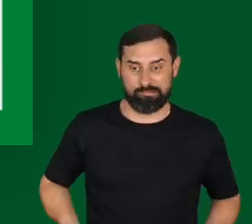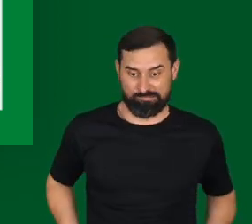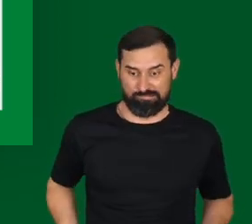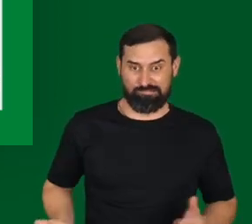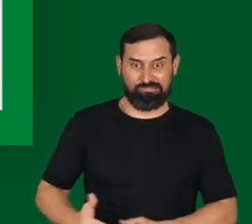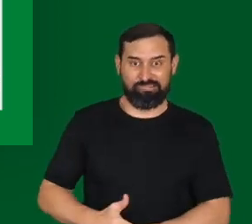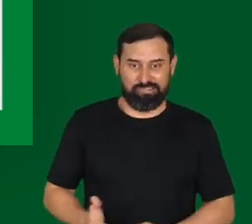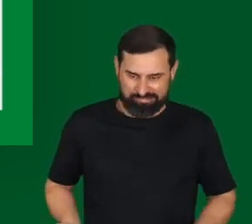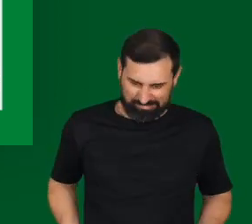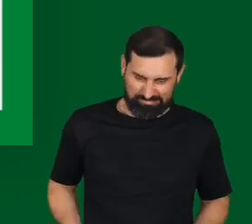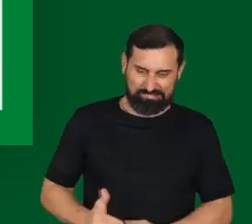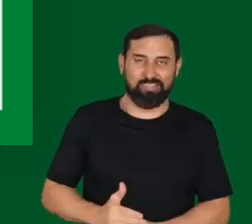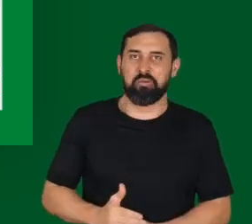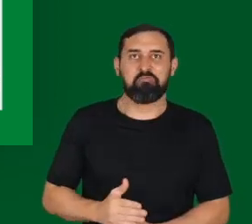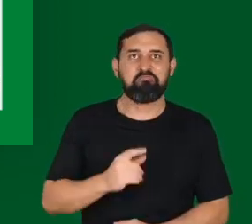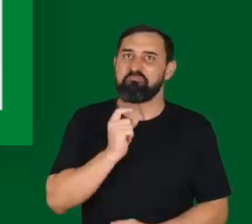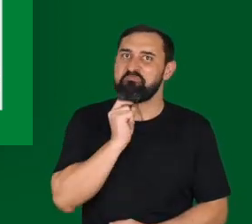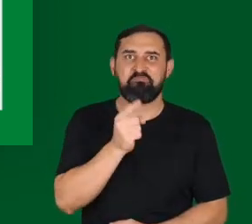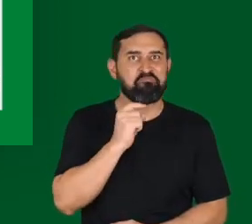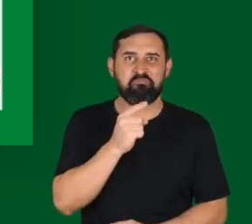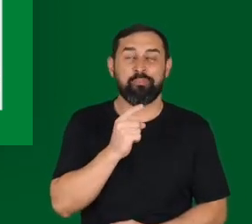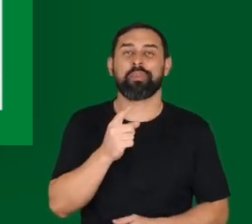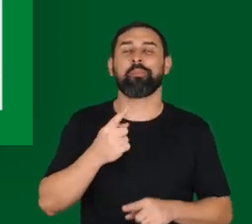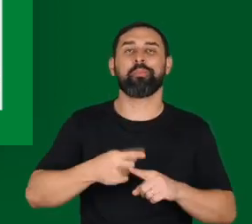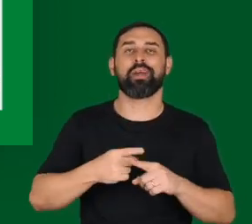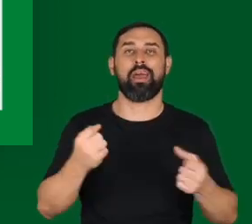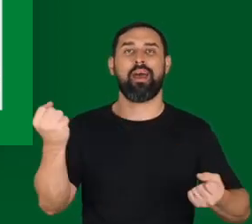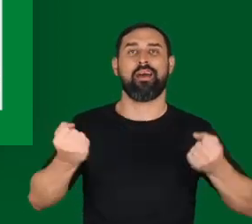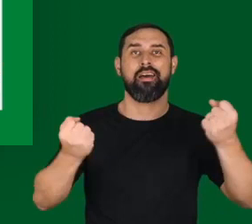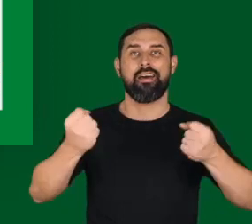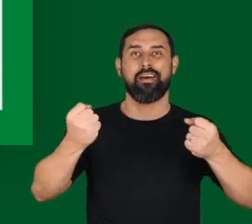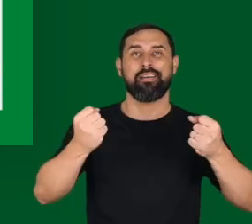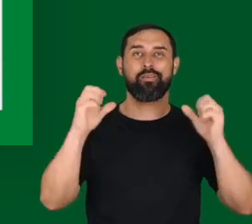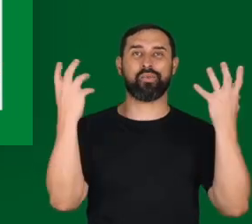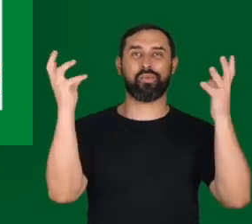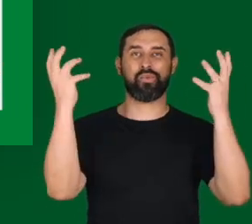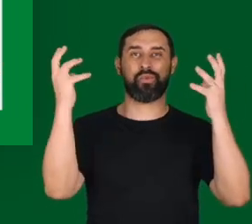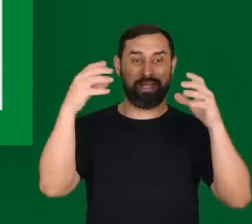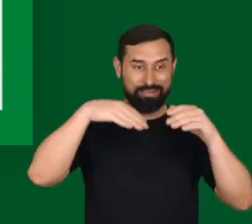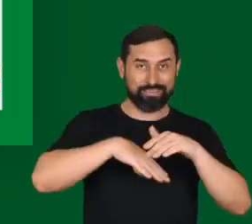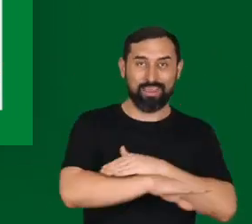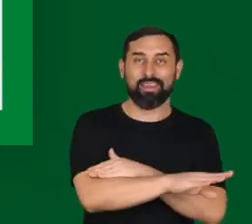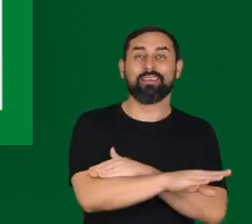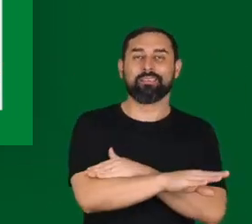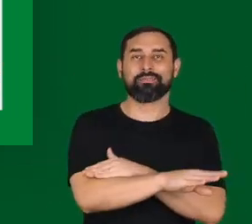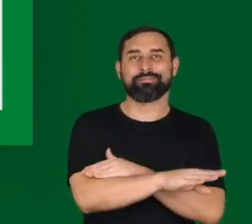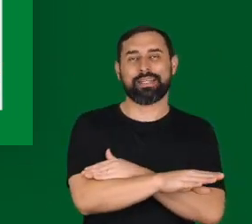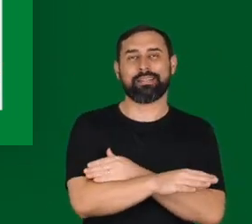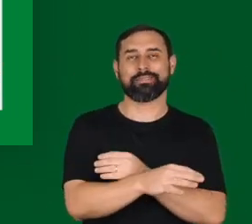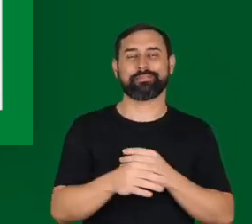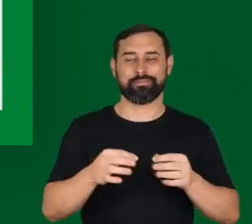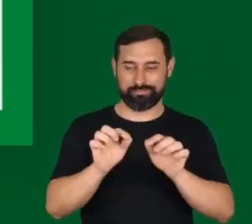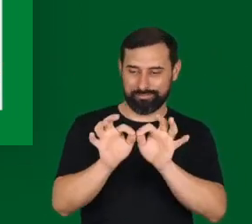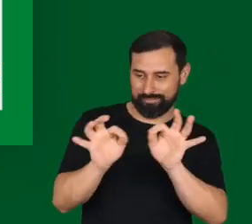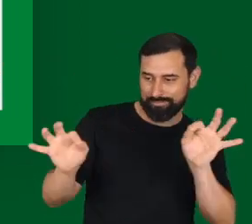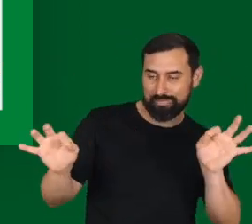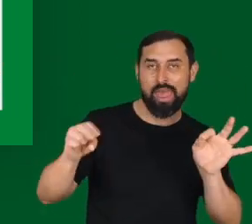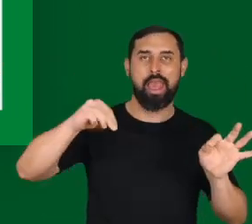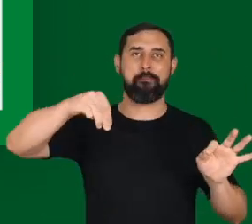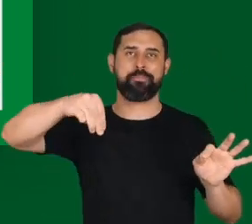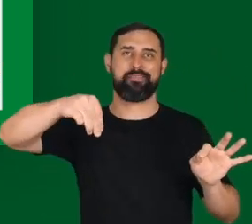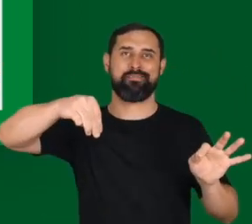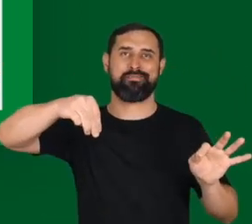porém, na criança, essa cinta pélvica, ela não pega, tá? Porque na viatura, a gente só tem a cinta pélvica do tamanho